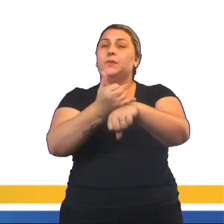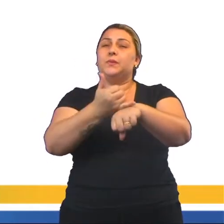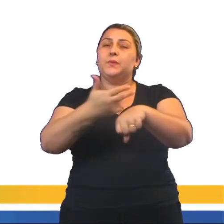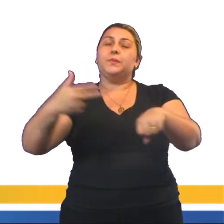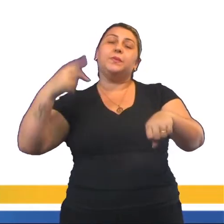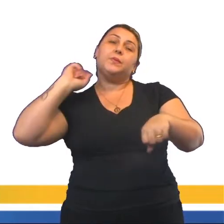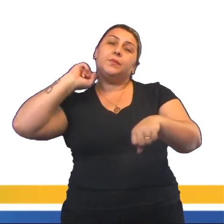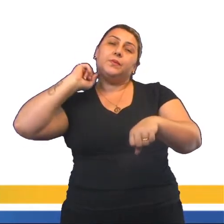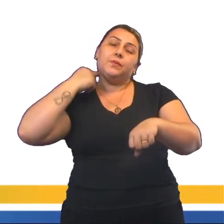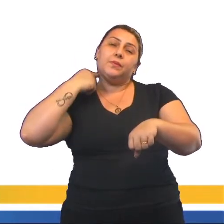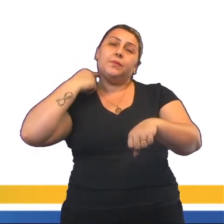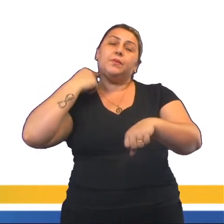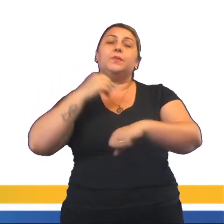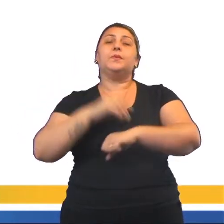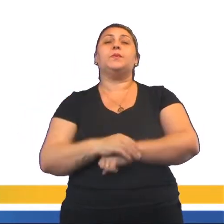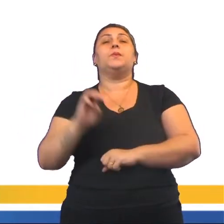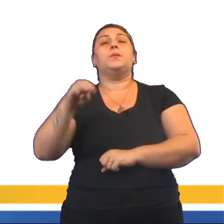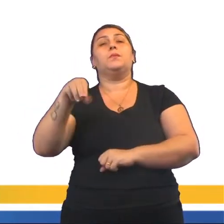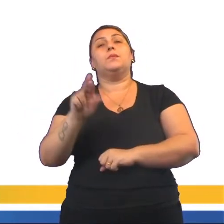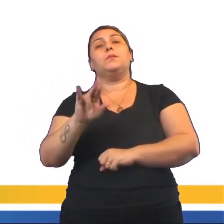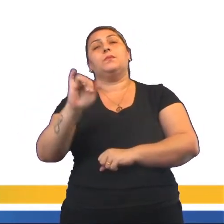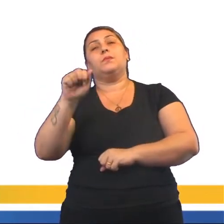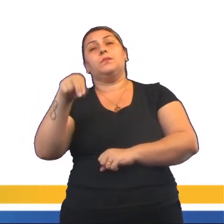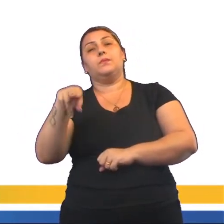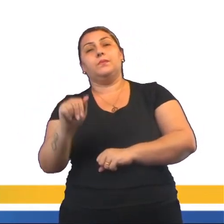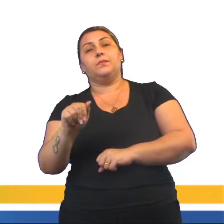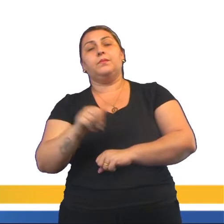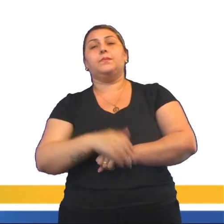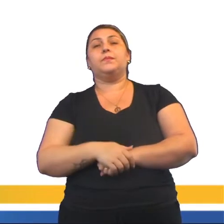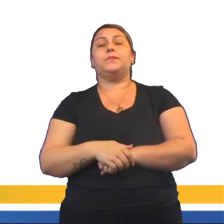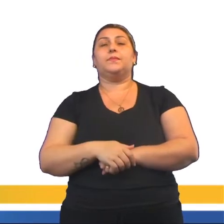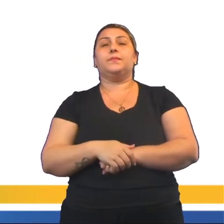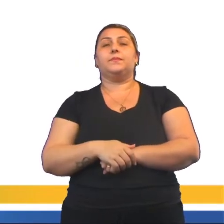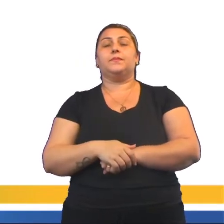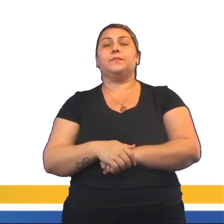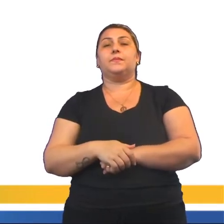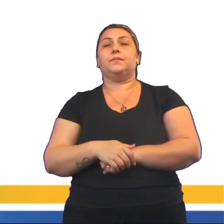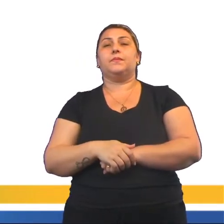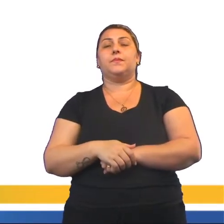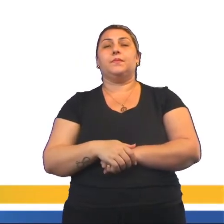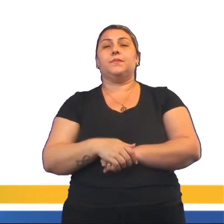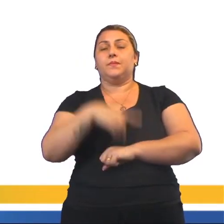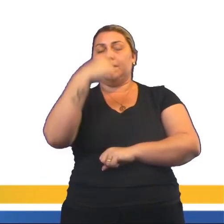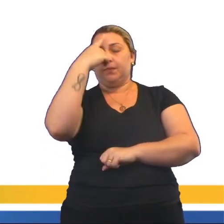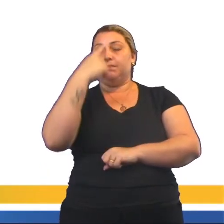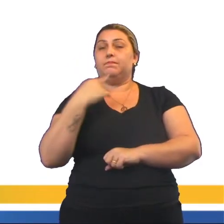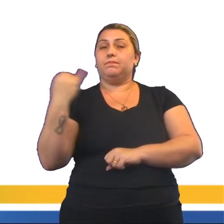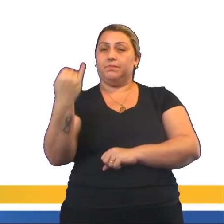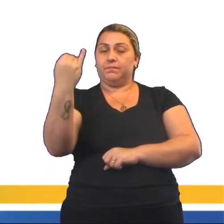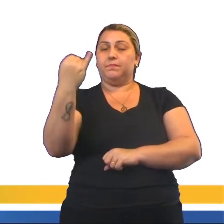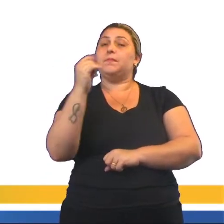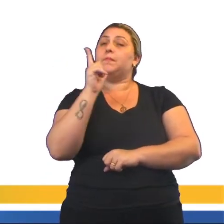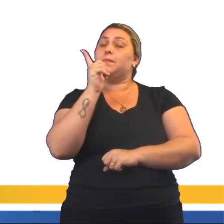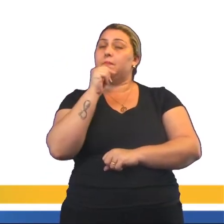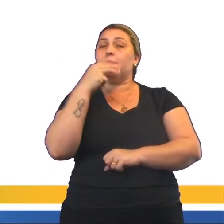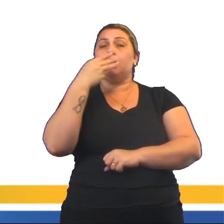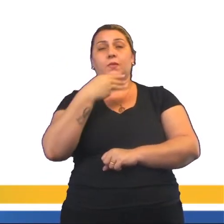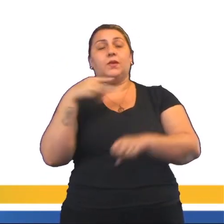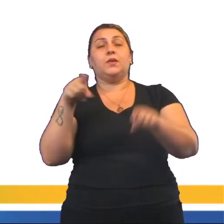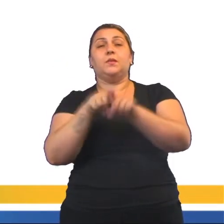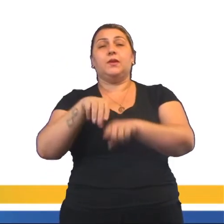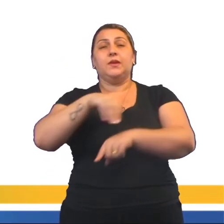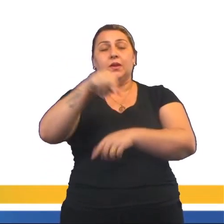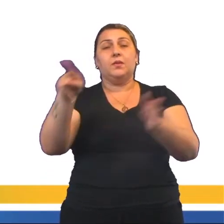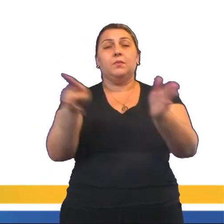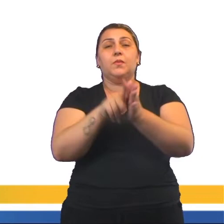minerais de Mariana, né? Então, isso aí fica uma ilustração muito importante, tanto para a água doce como para